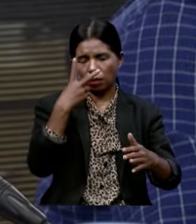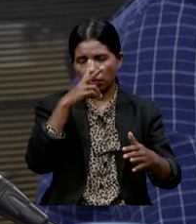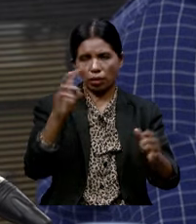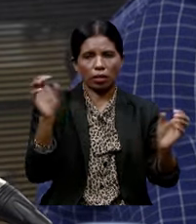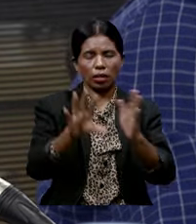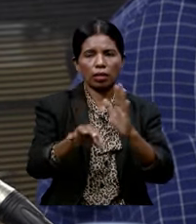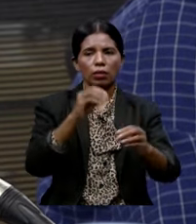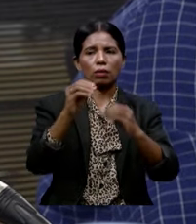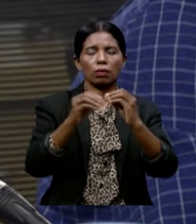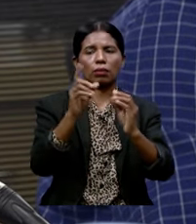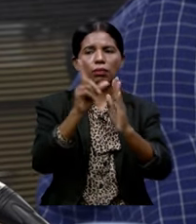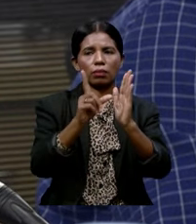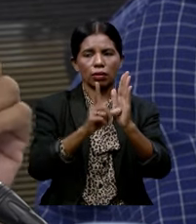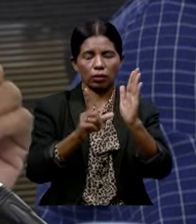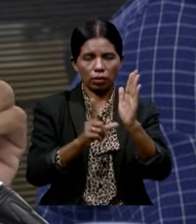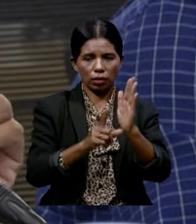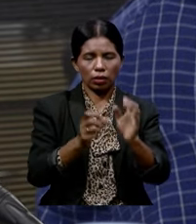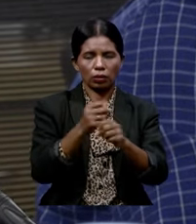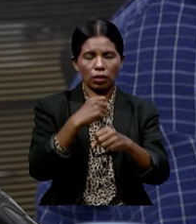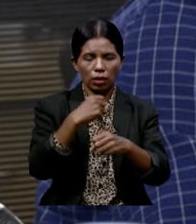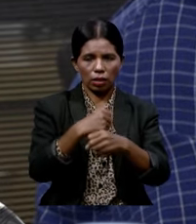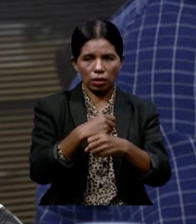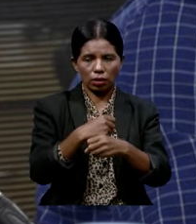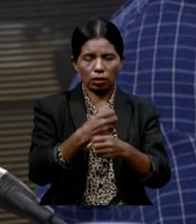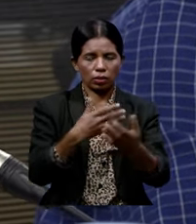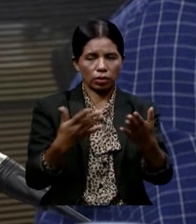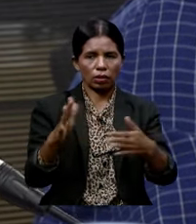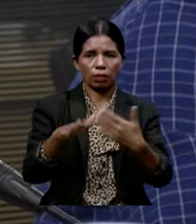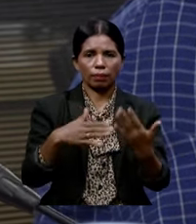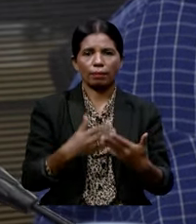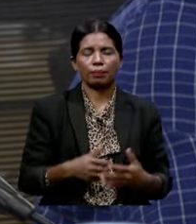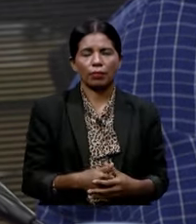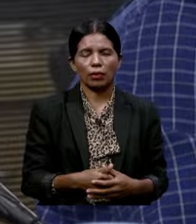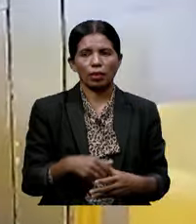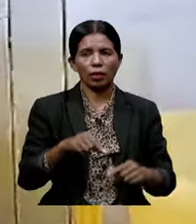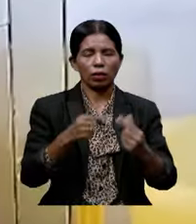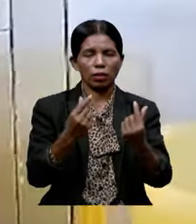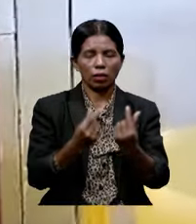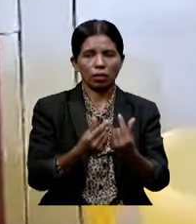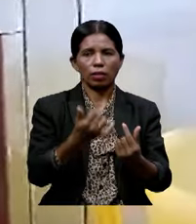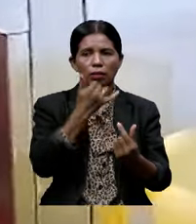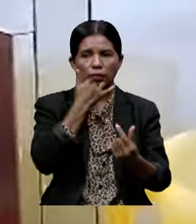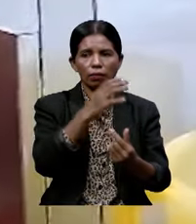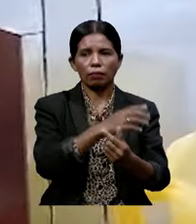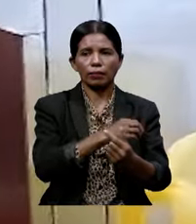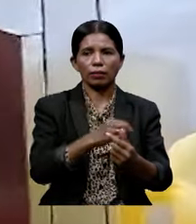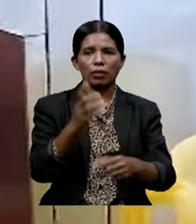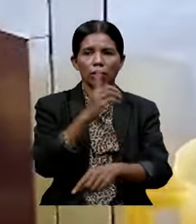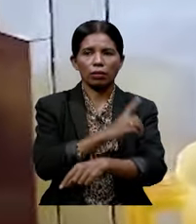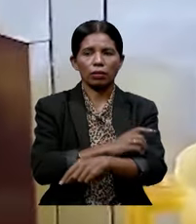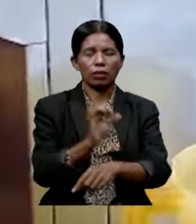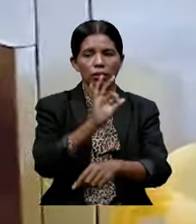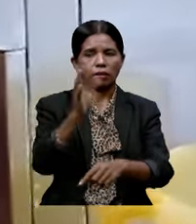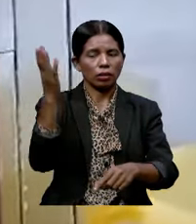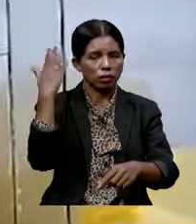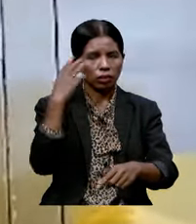hetan konaba lista de produção composição ba essa. Equipa conjunta detecta irregularidade né e a Loron Sexta Liuba